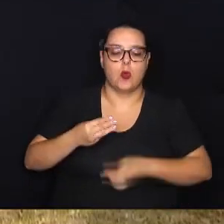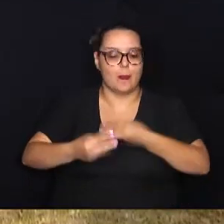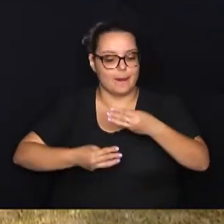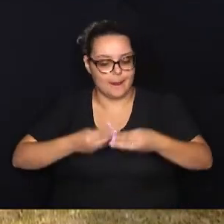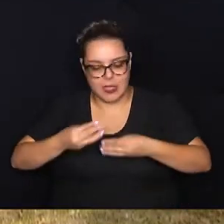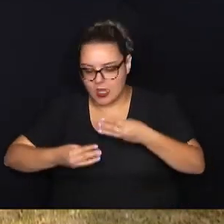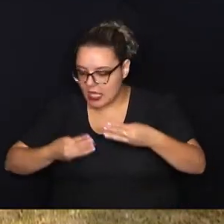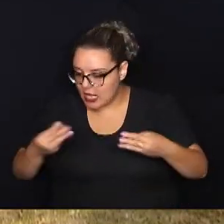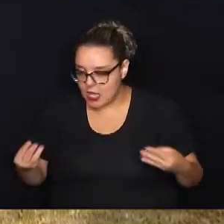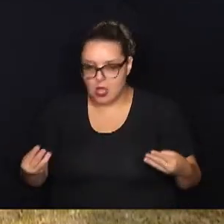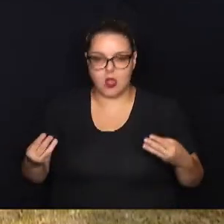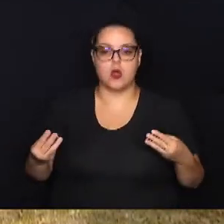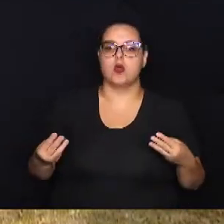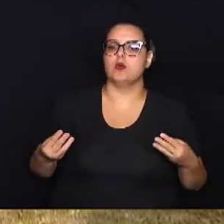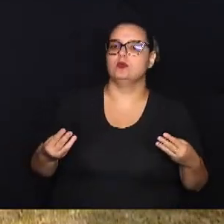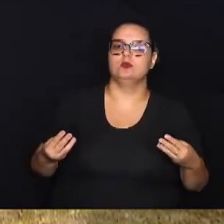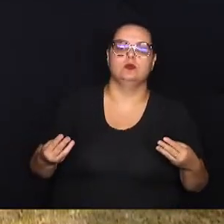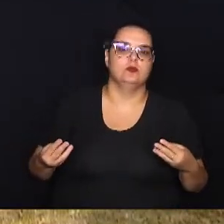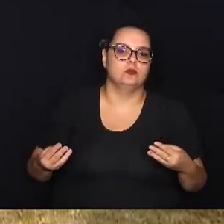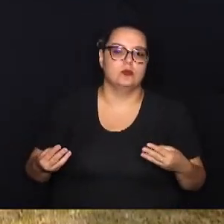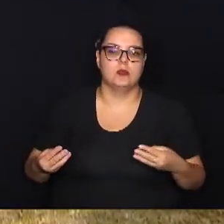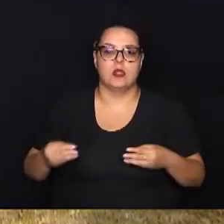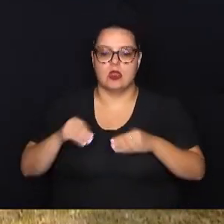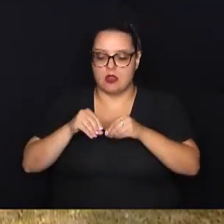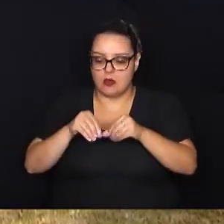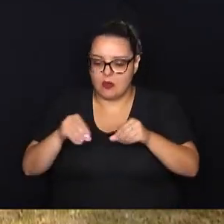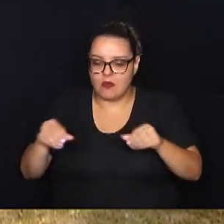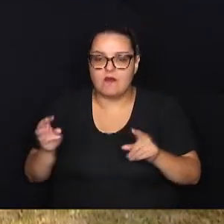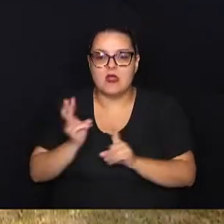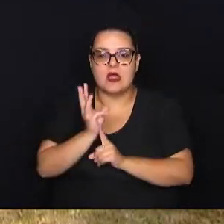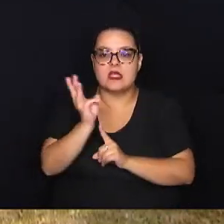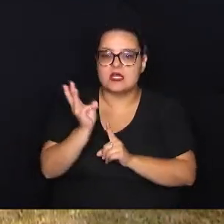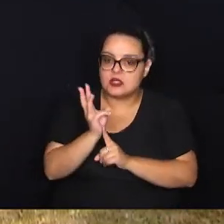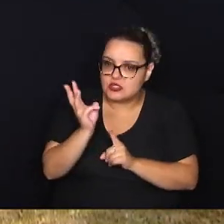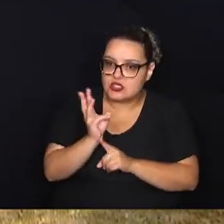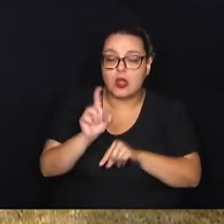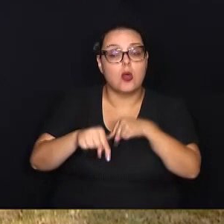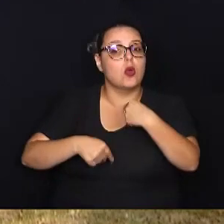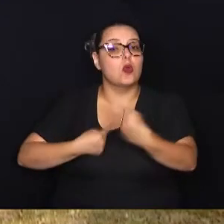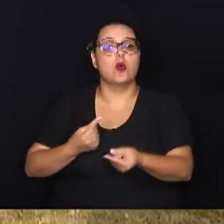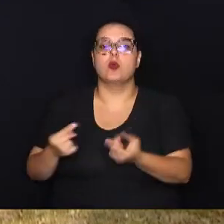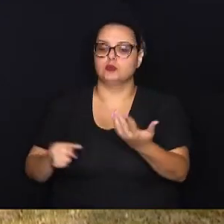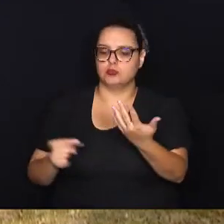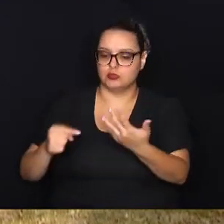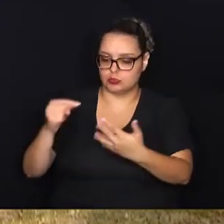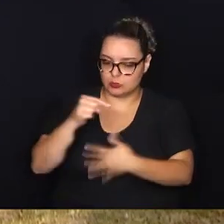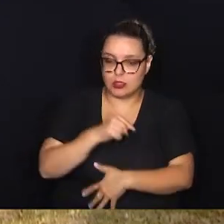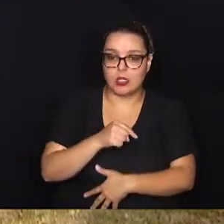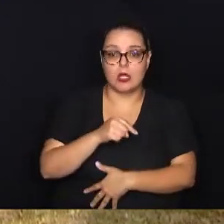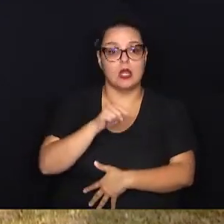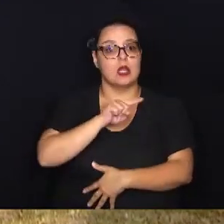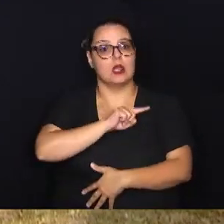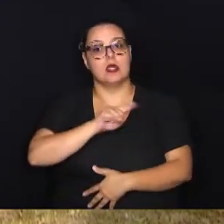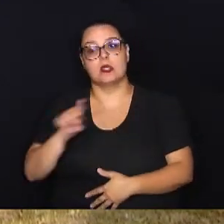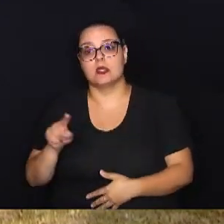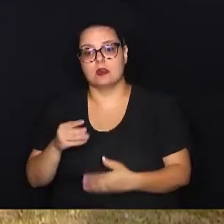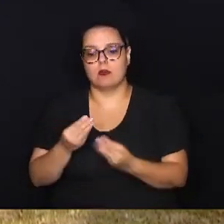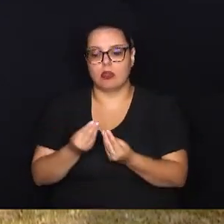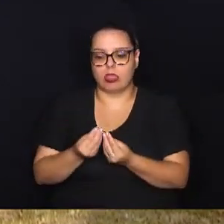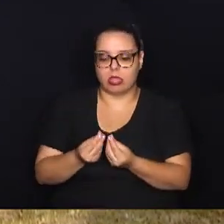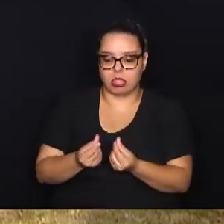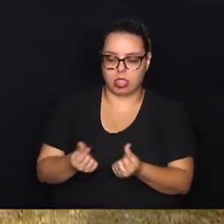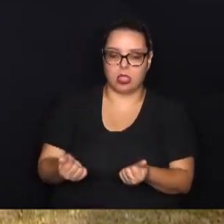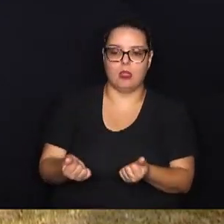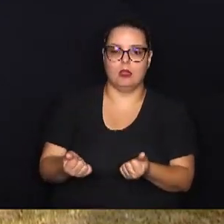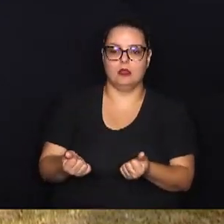macarrão, farinha de trigo e outros itens que não estraguem assim de